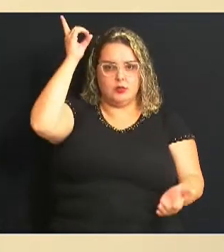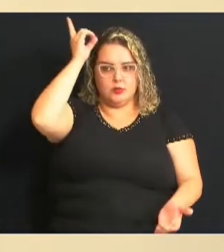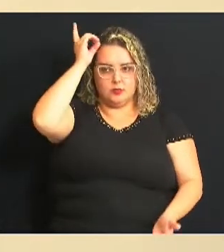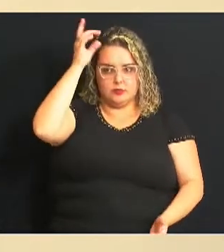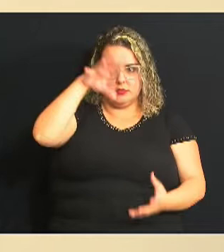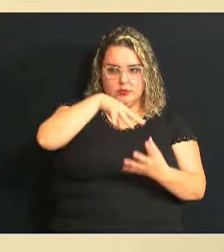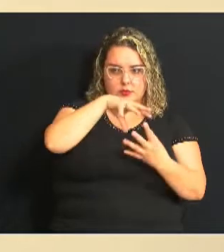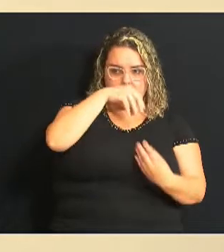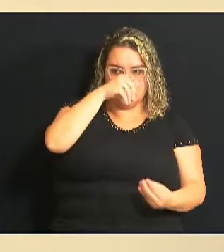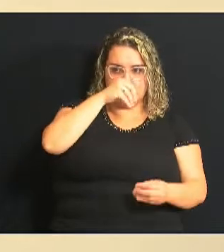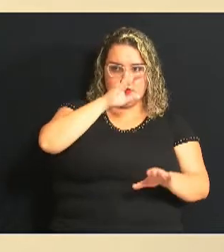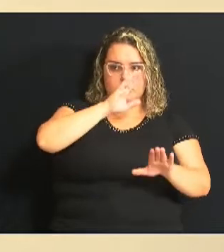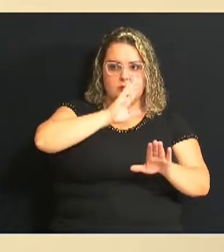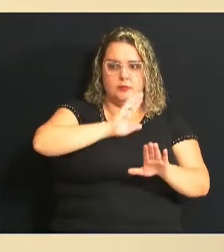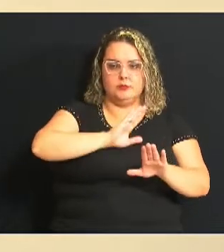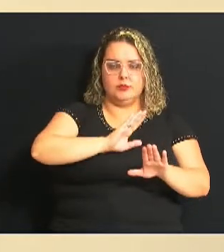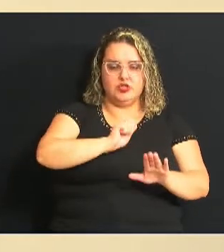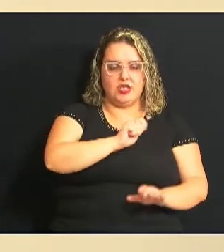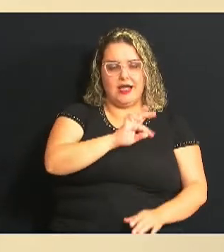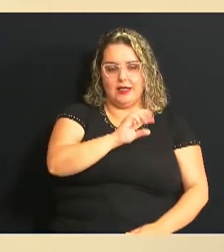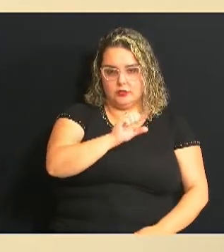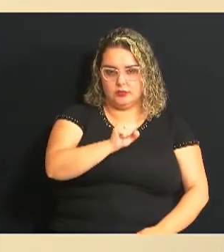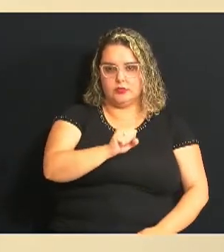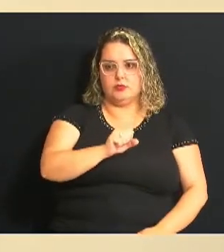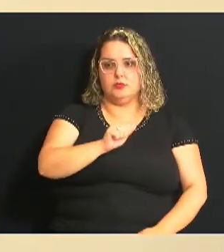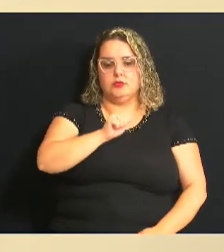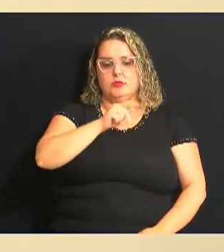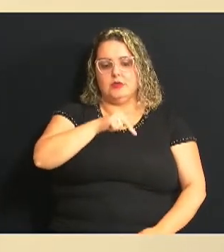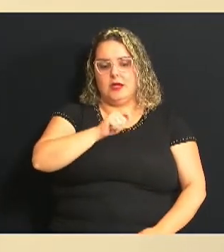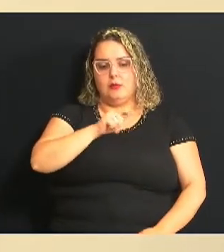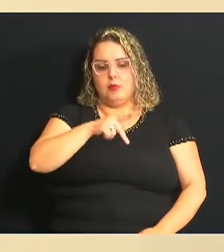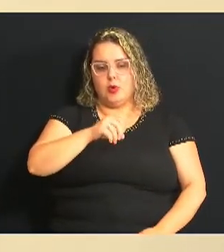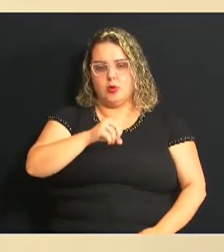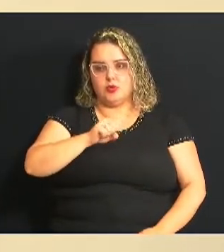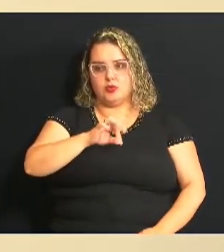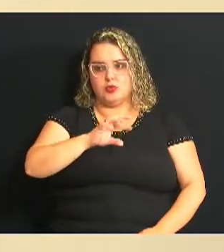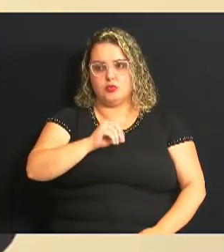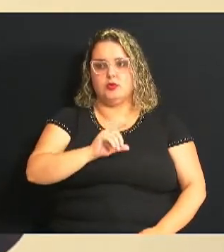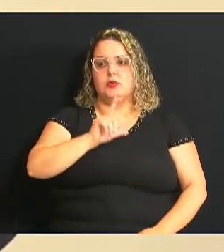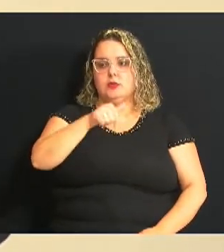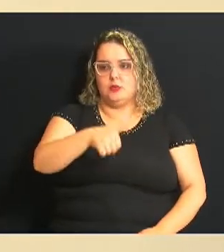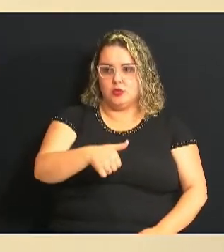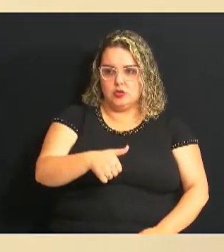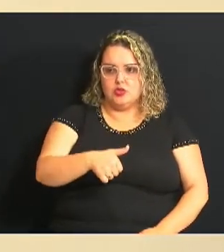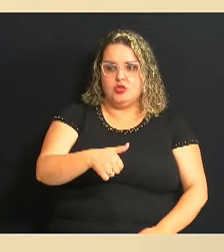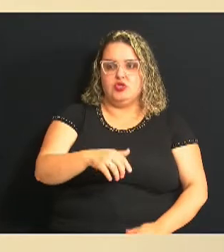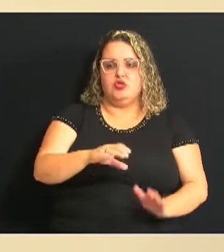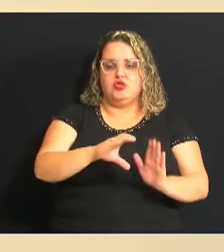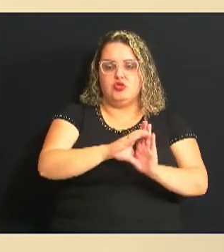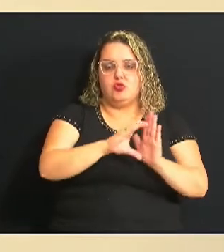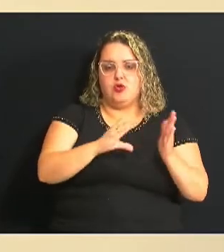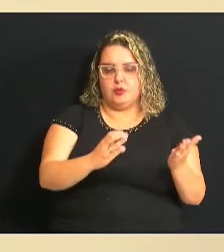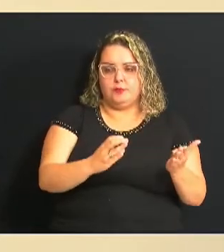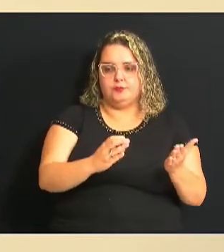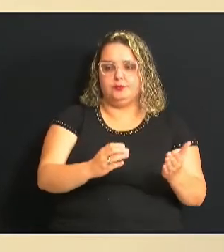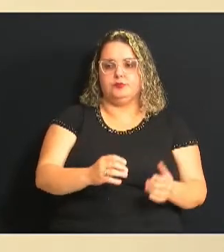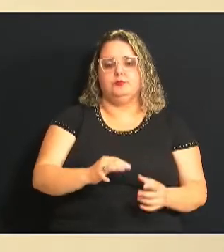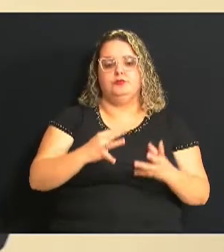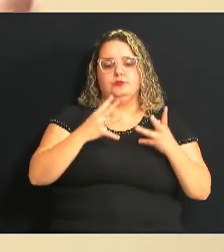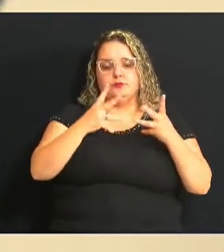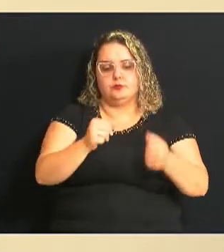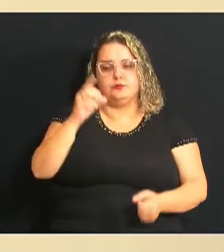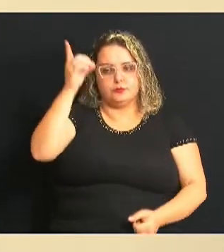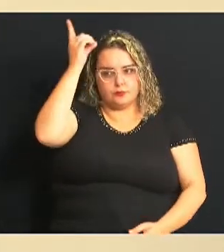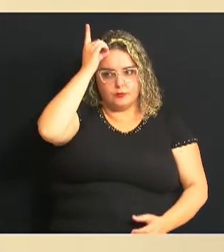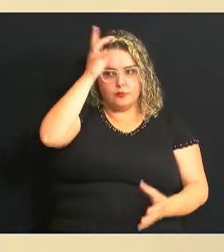Atos dos Apóstolos, no capítulo 2, e depois de Corinto, capítulo 12, que fala acerca dos dons espirituais,